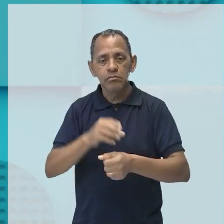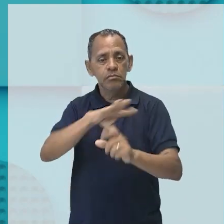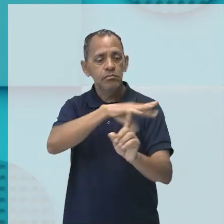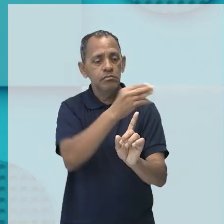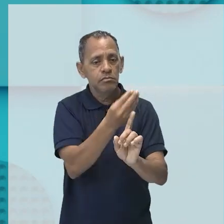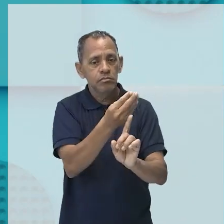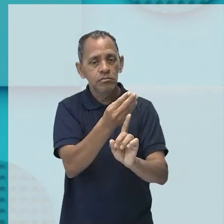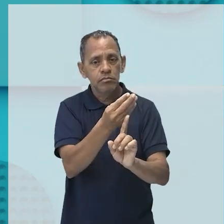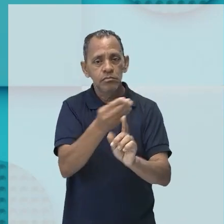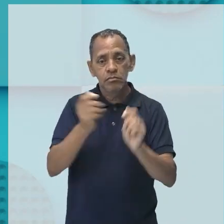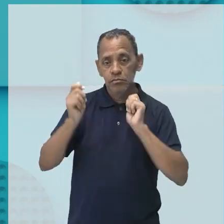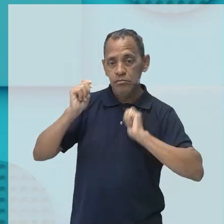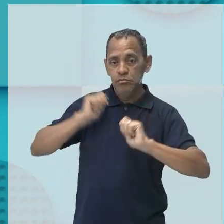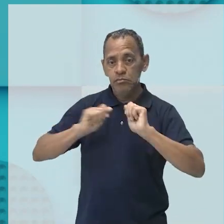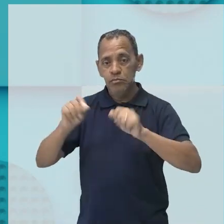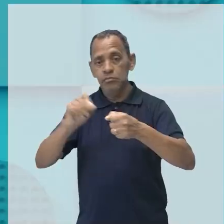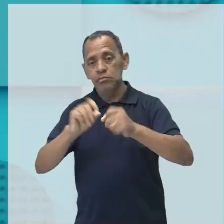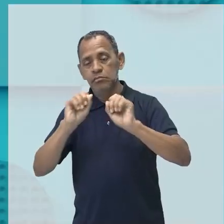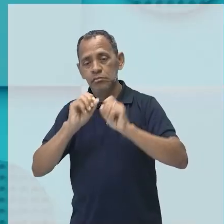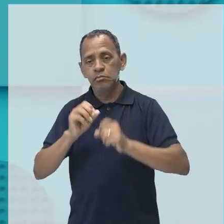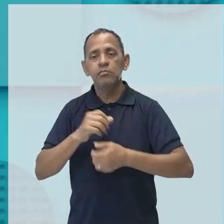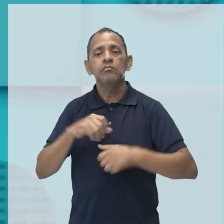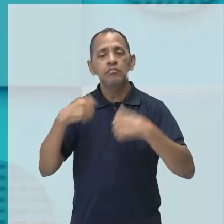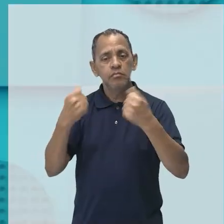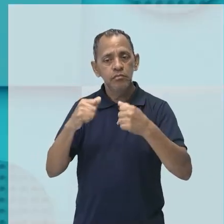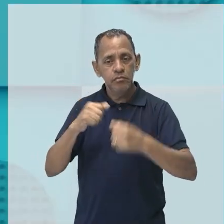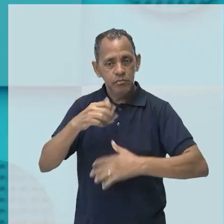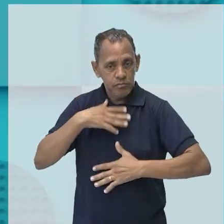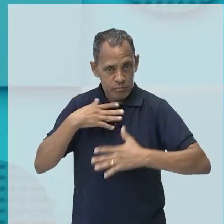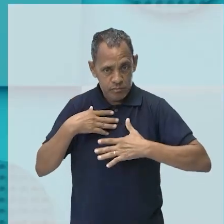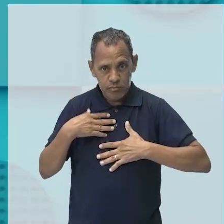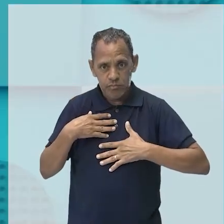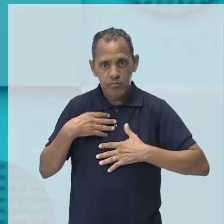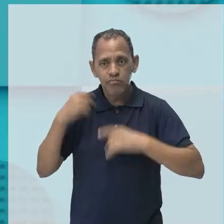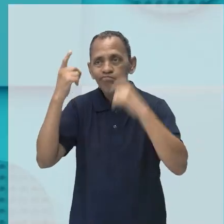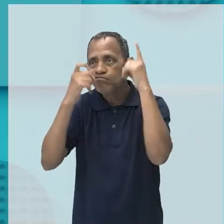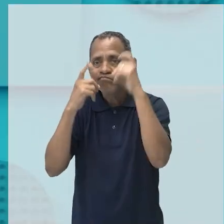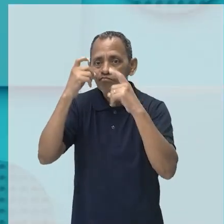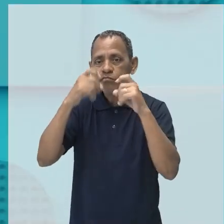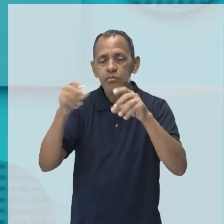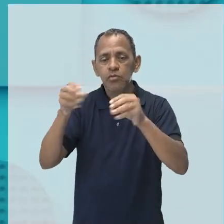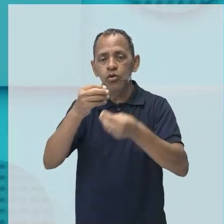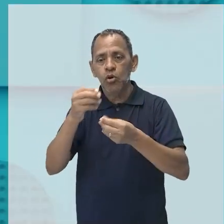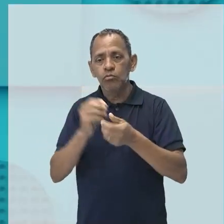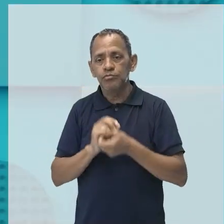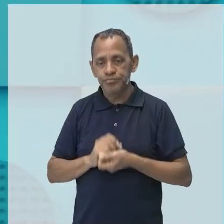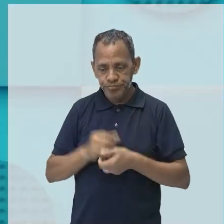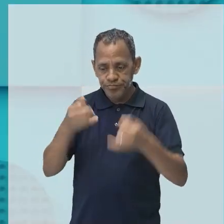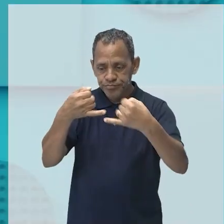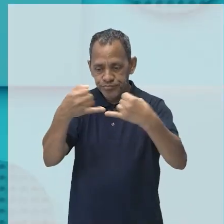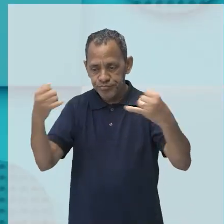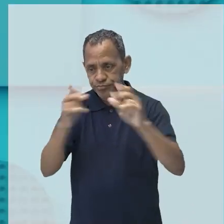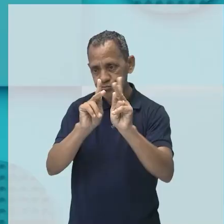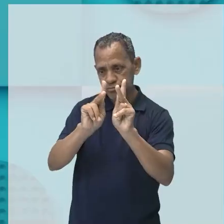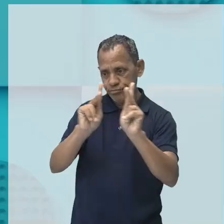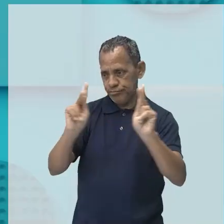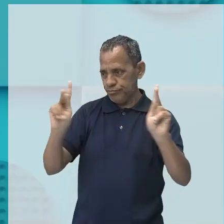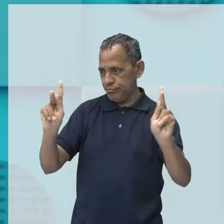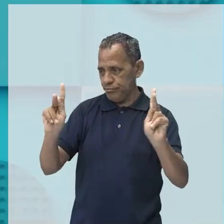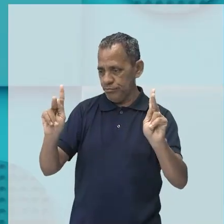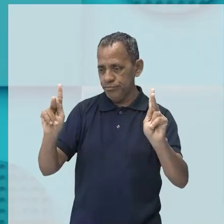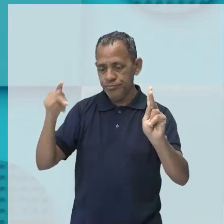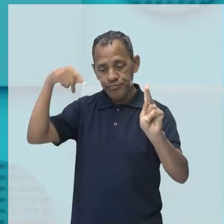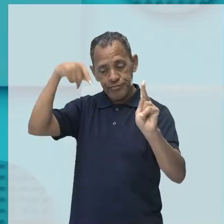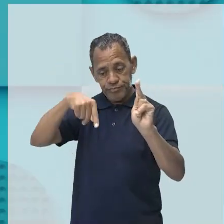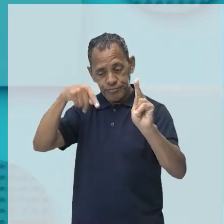vão fazer? Eles têm que fazer essa expressão corporal, vão passar ali por uma ponte cheia de pirâmide com